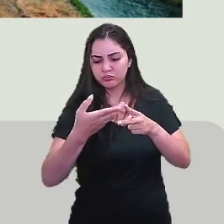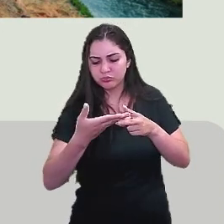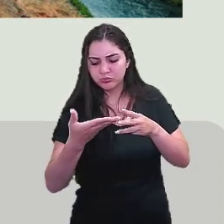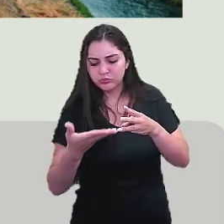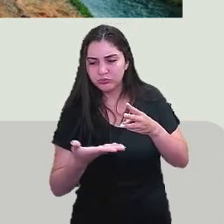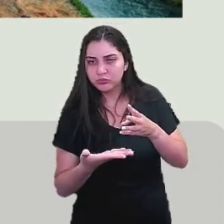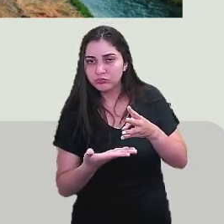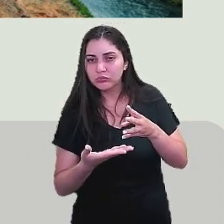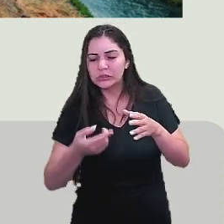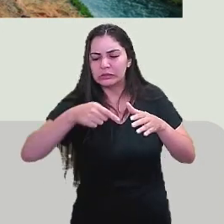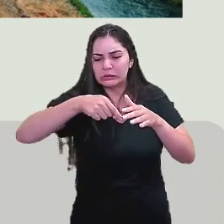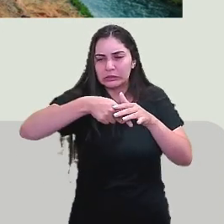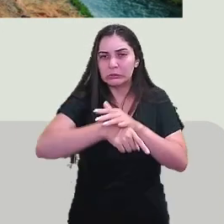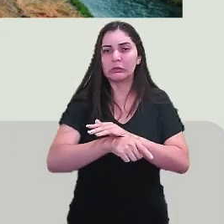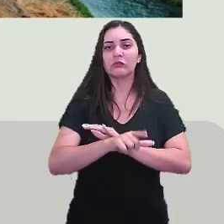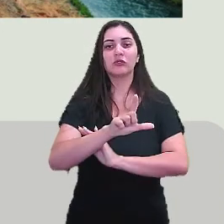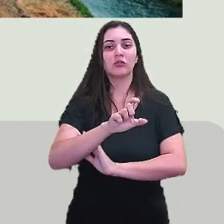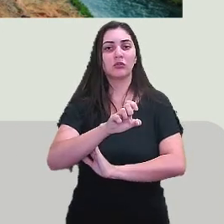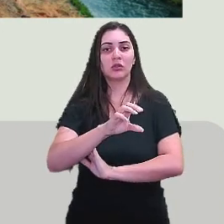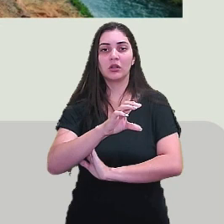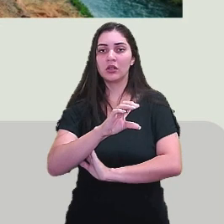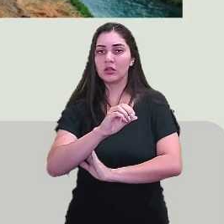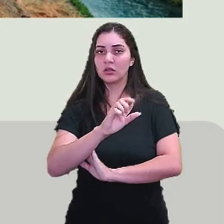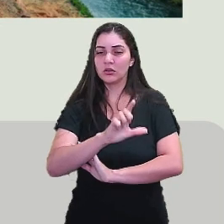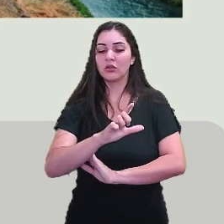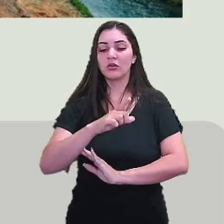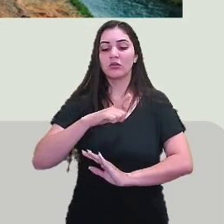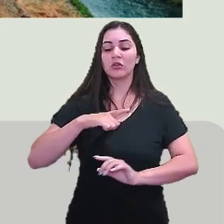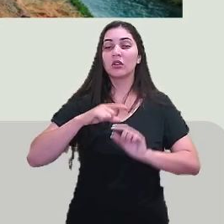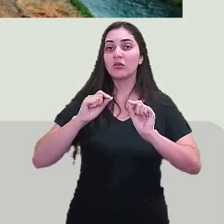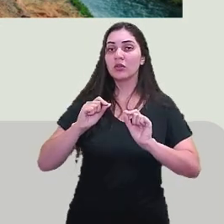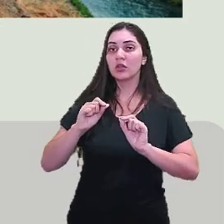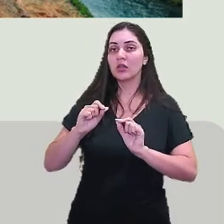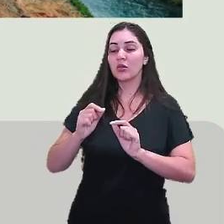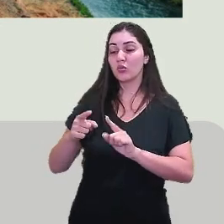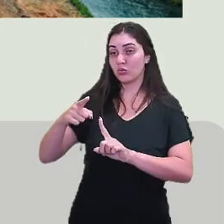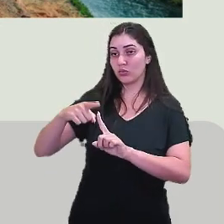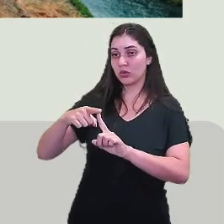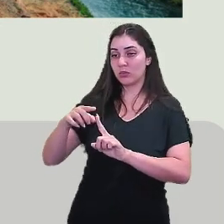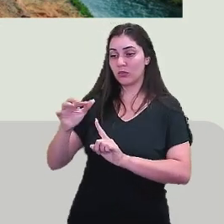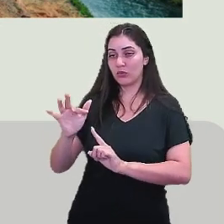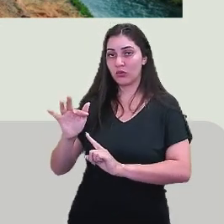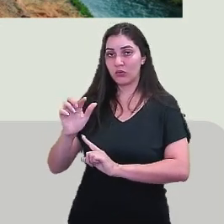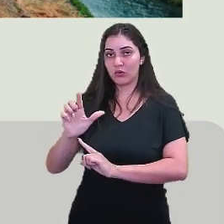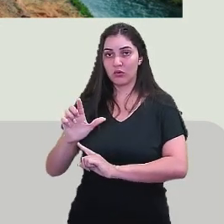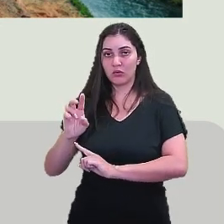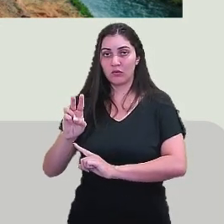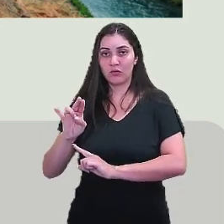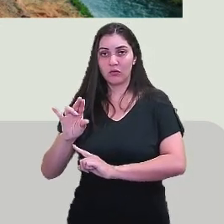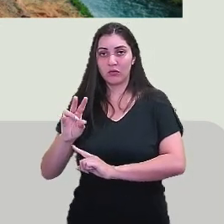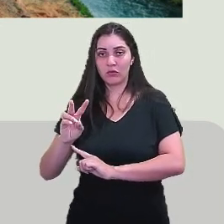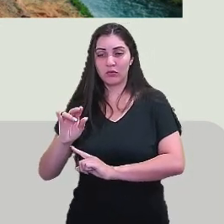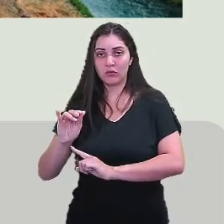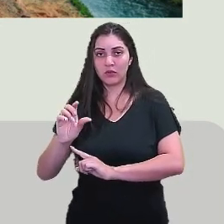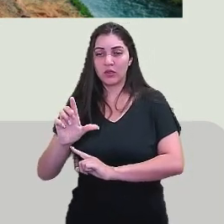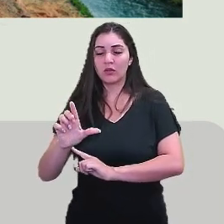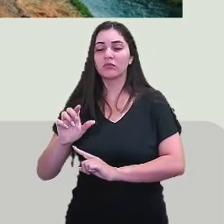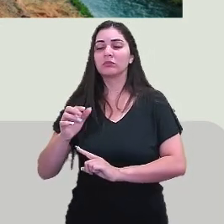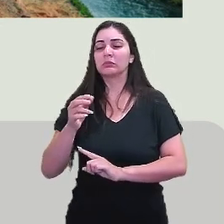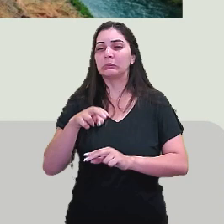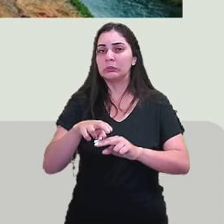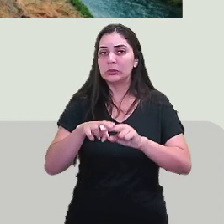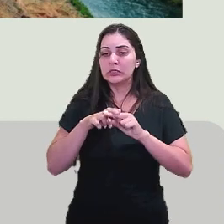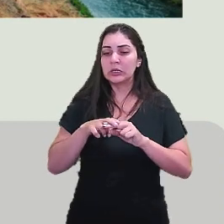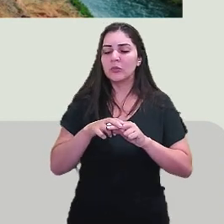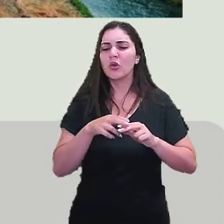freático. Pronto. Tem também a erosão fluvial, que acontece pela ação do curso da água